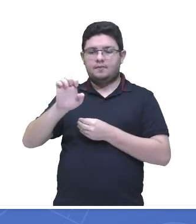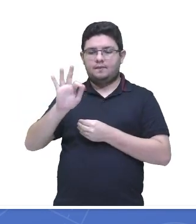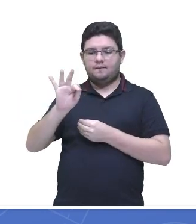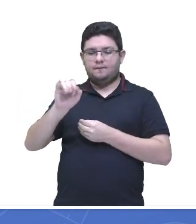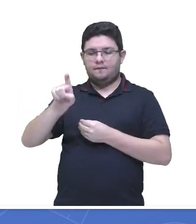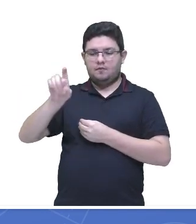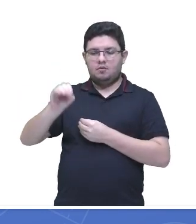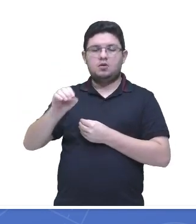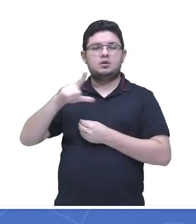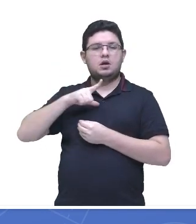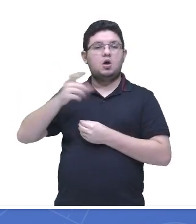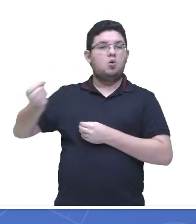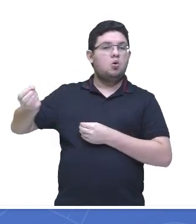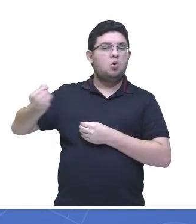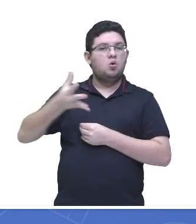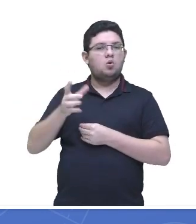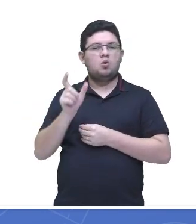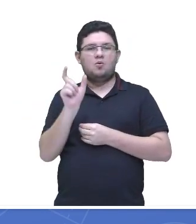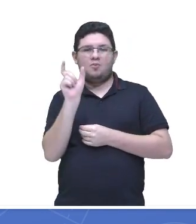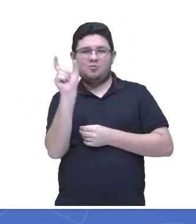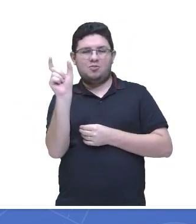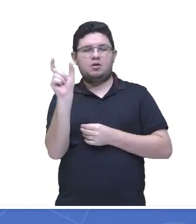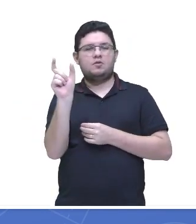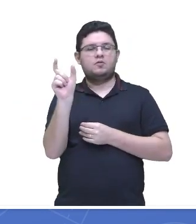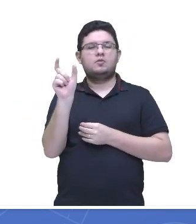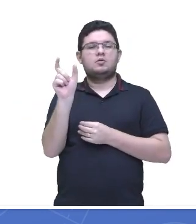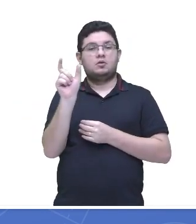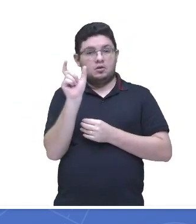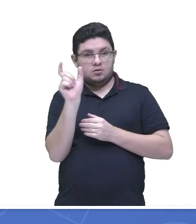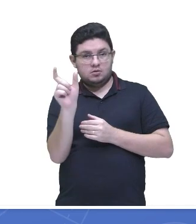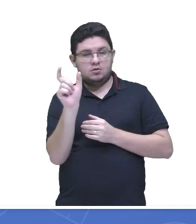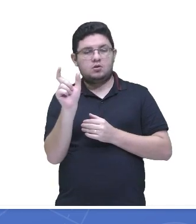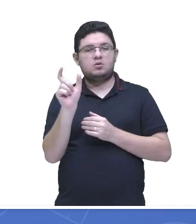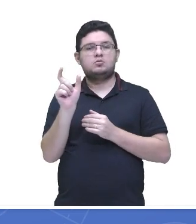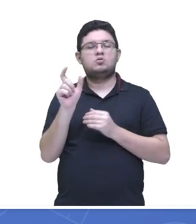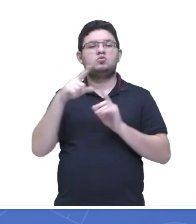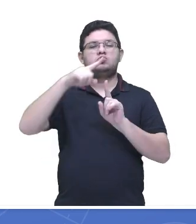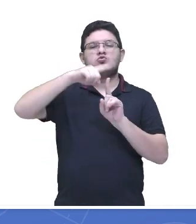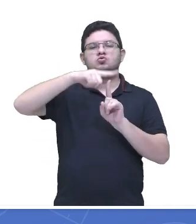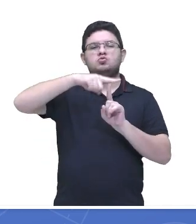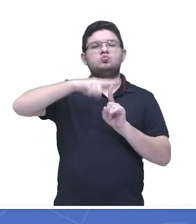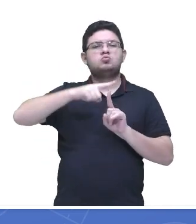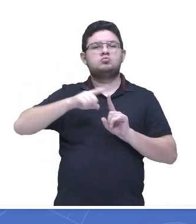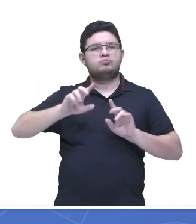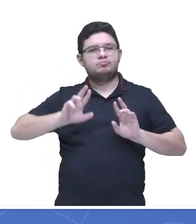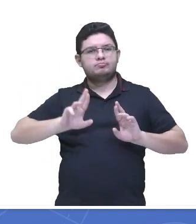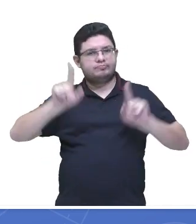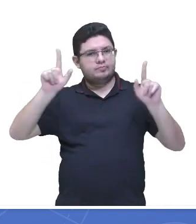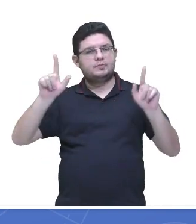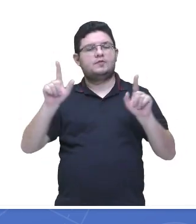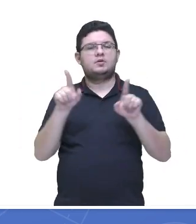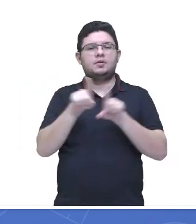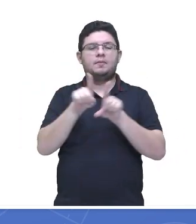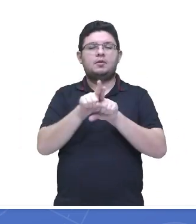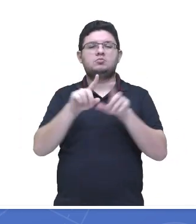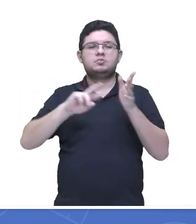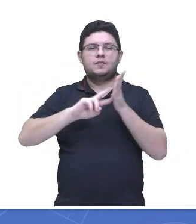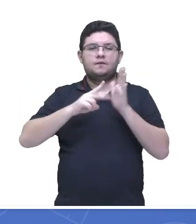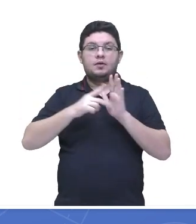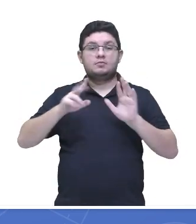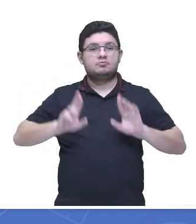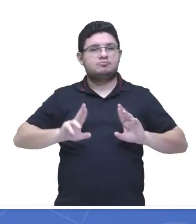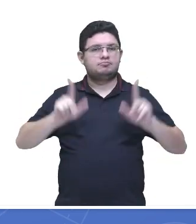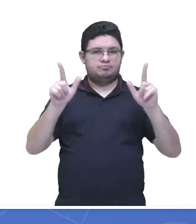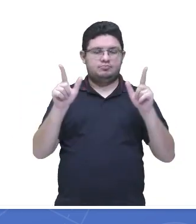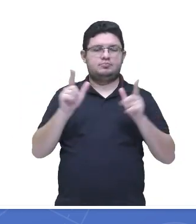palavra, geralmente vai mudar a classe de palavras, a categoria dela, né? O significado e muito